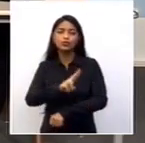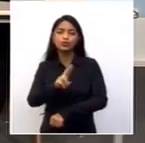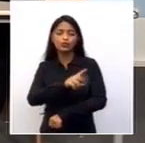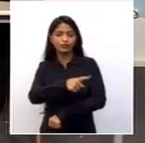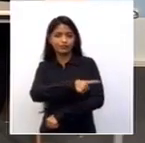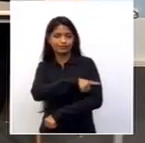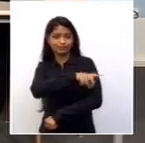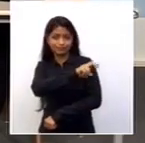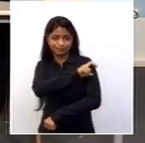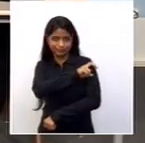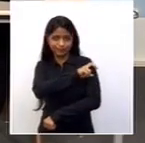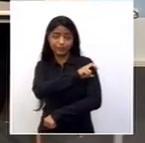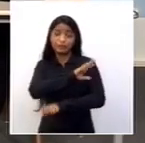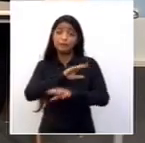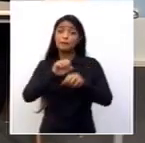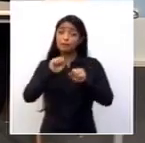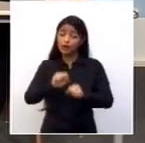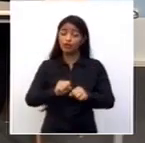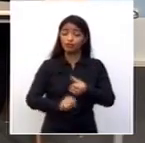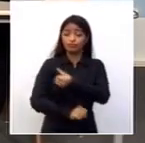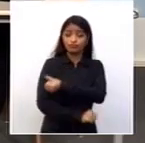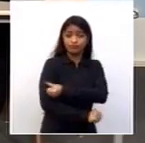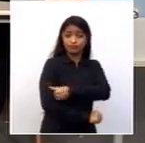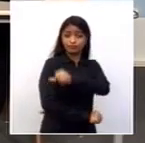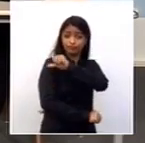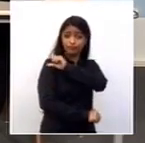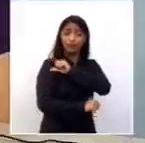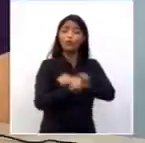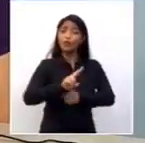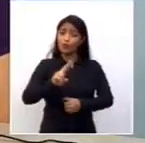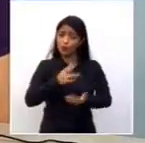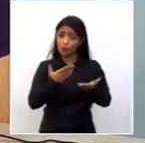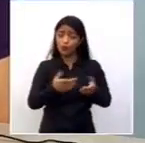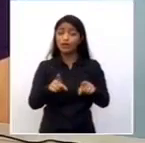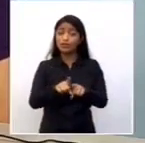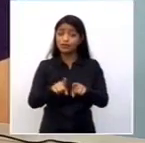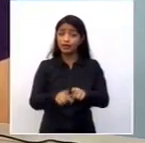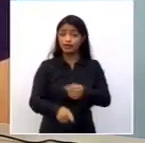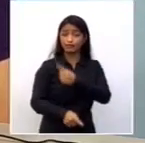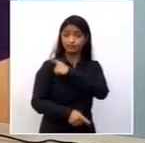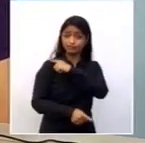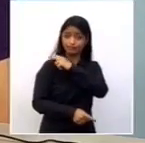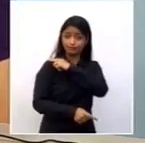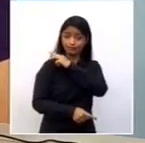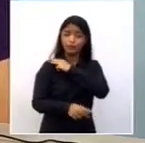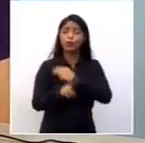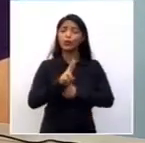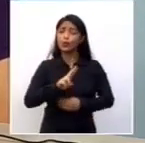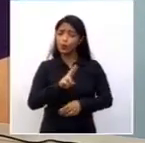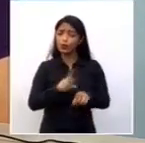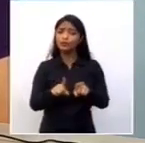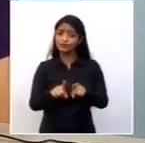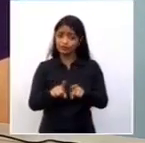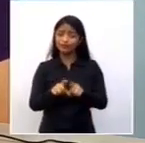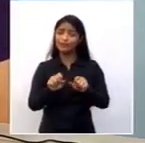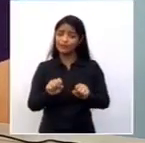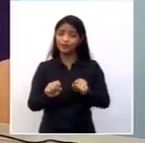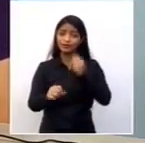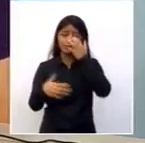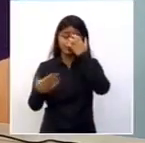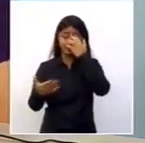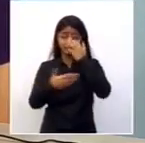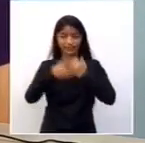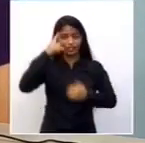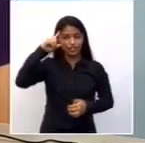fundamental, anos finais e ensino médio? O diário de bordo, ele é muito interessante porque ele pode ser